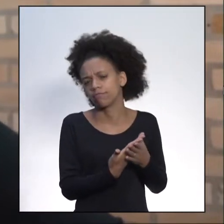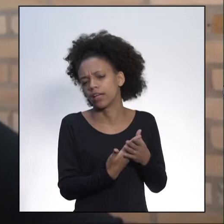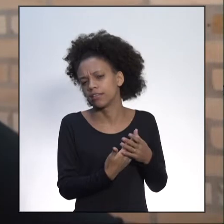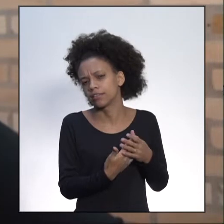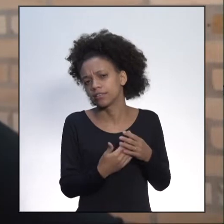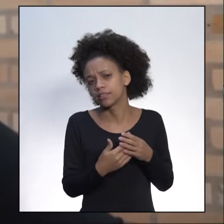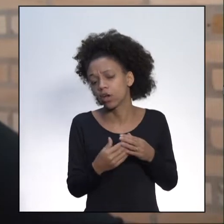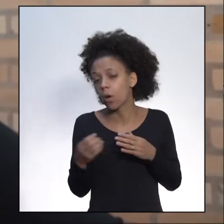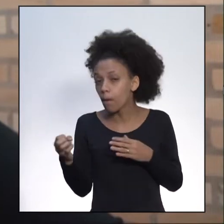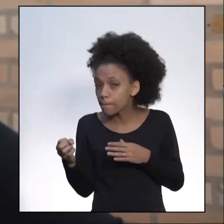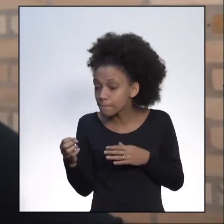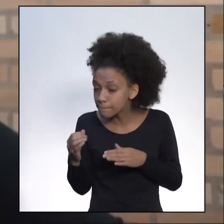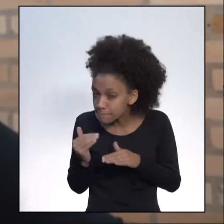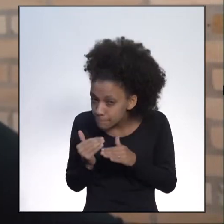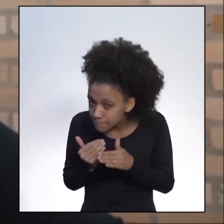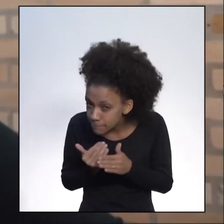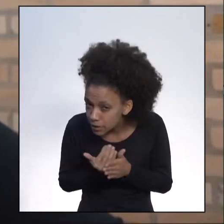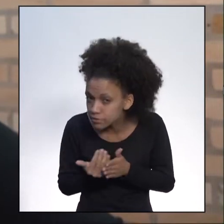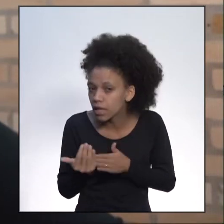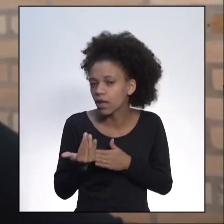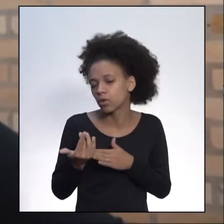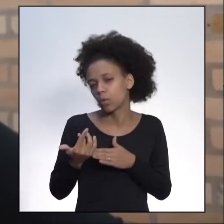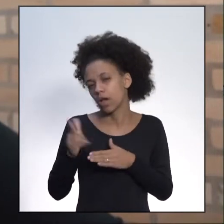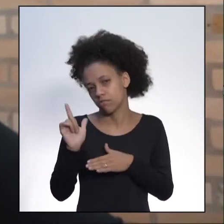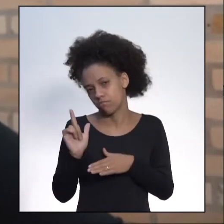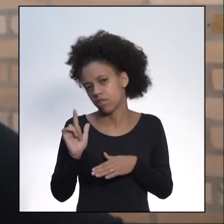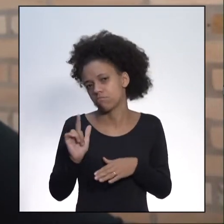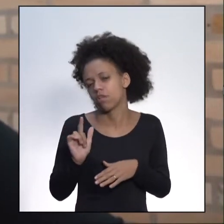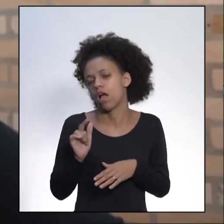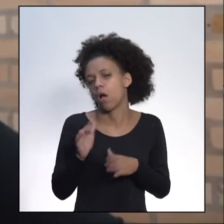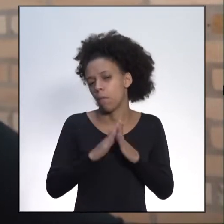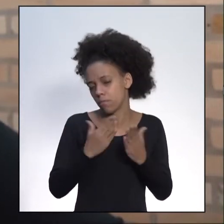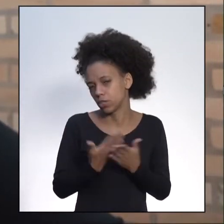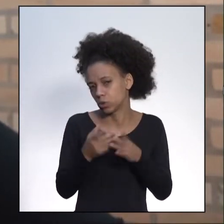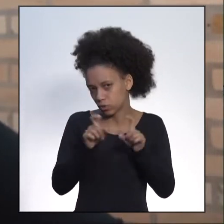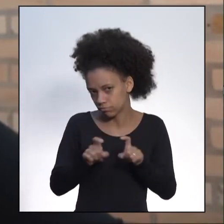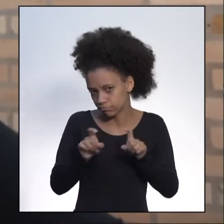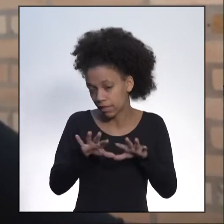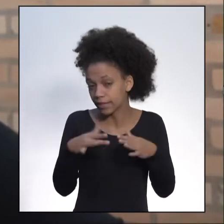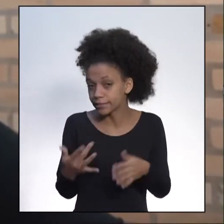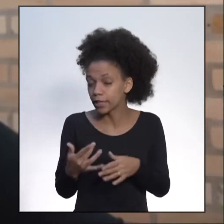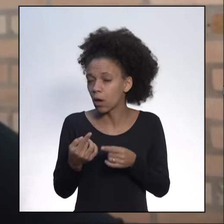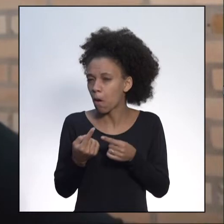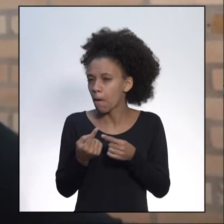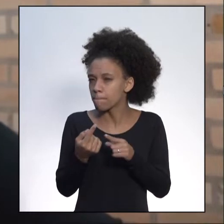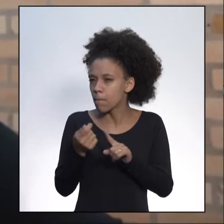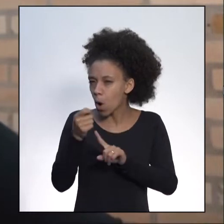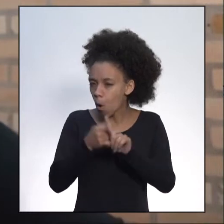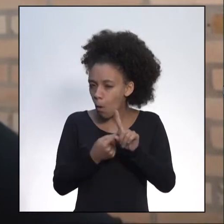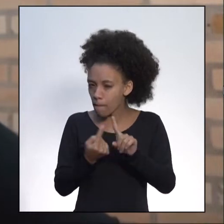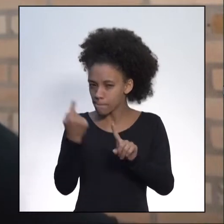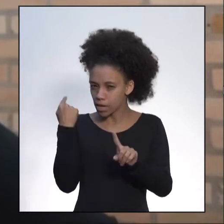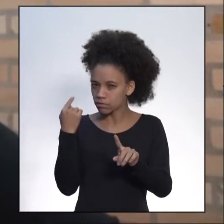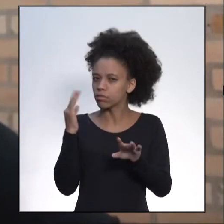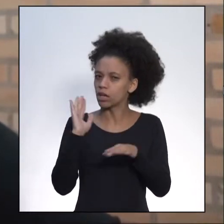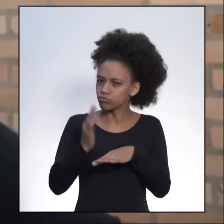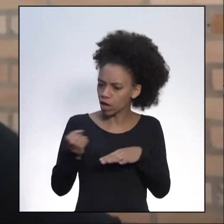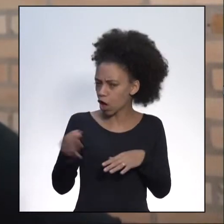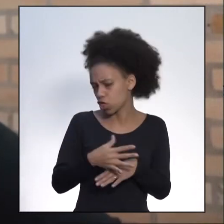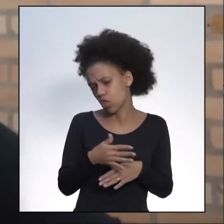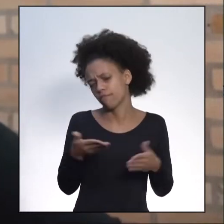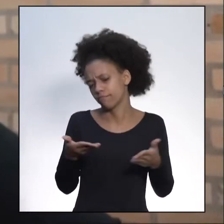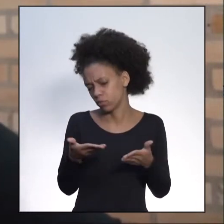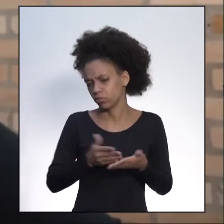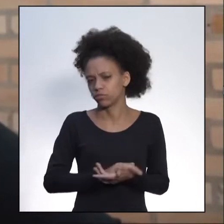esse trabalho, né, de uma escola remota, uma escola online, quem começou há um mês já passou por isso, já está numa nova fase